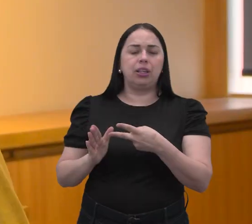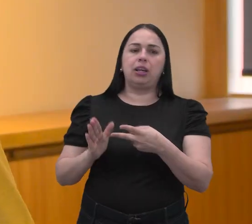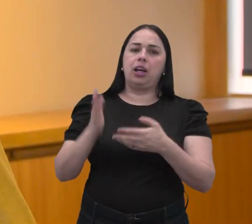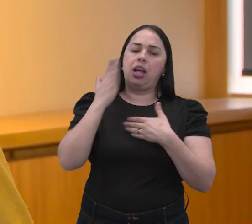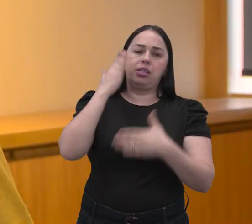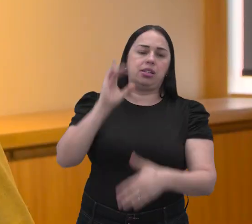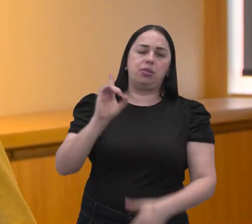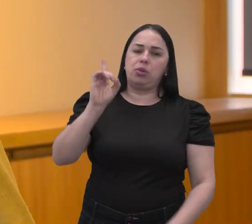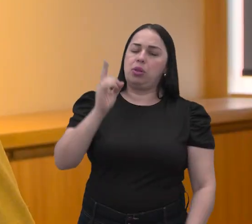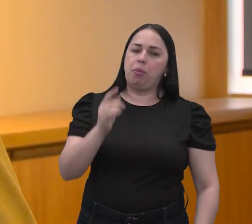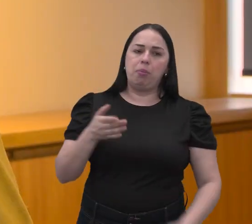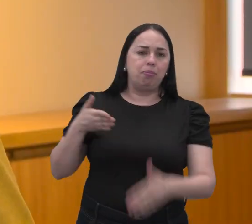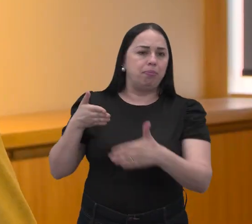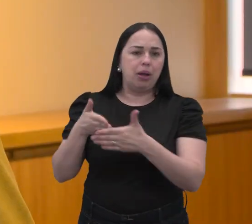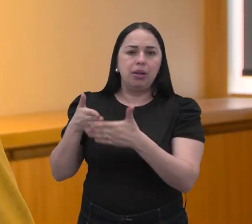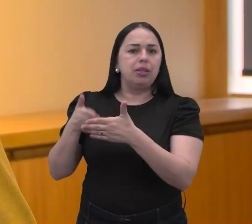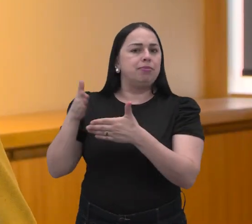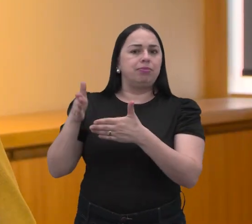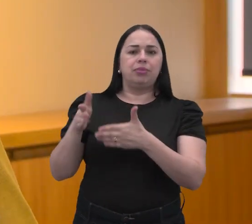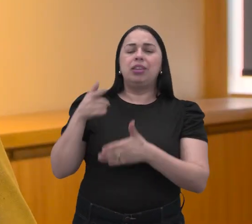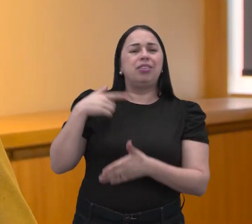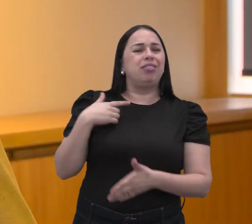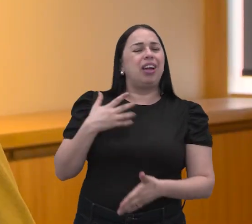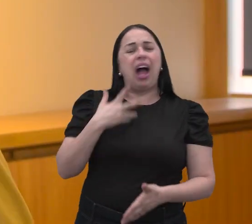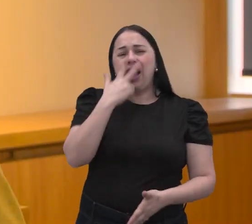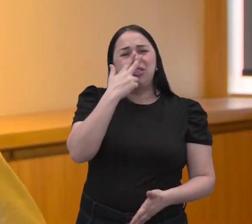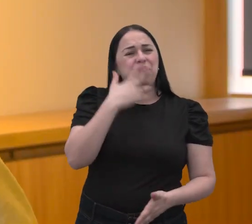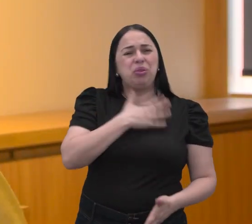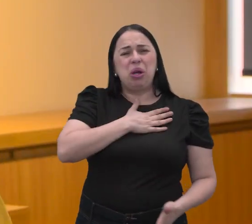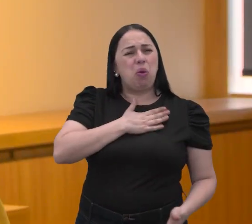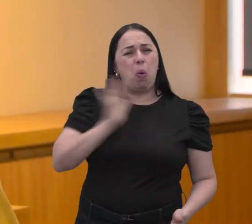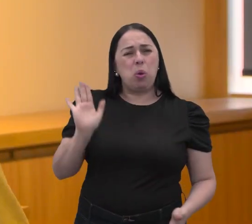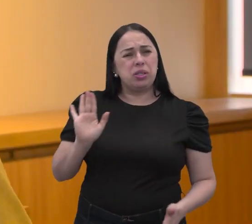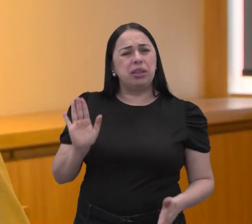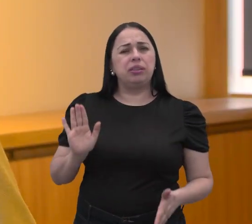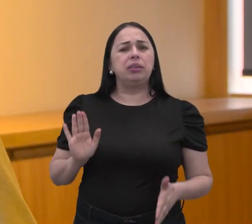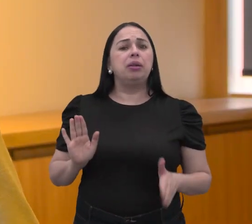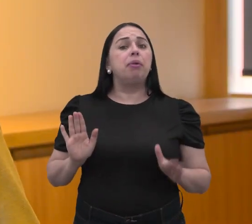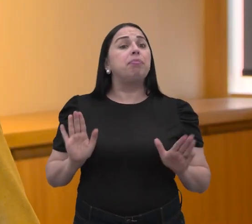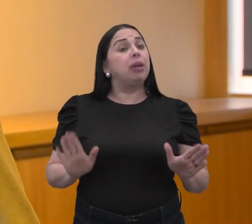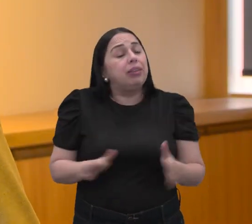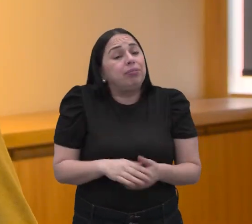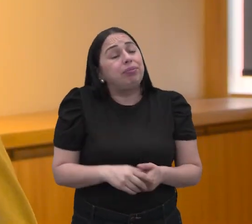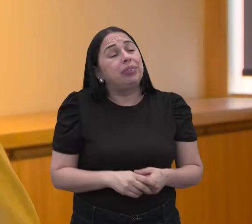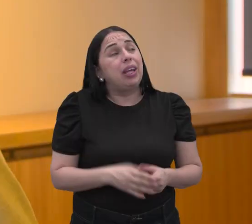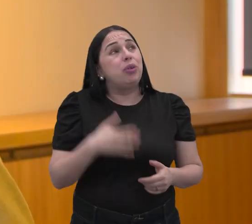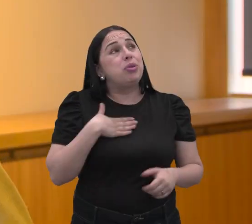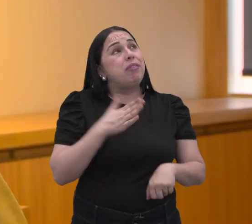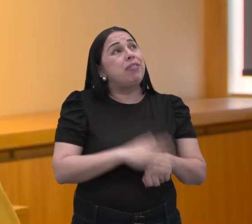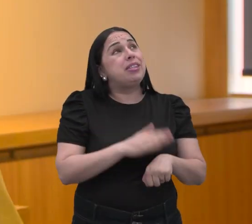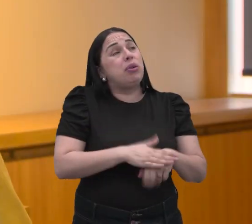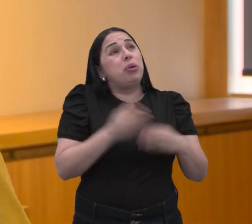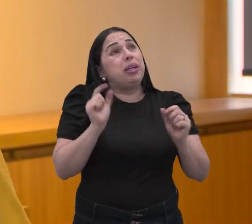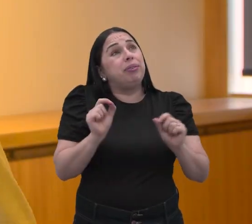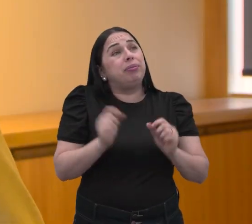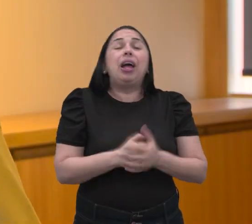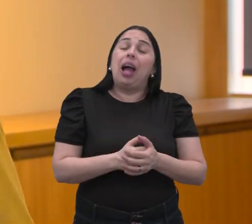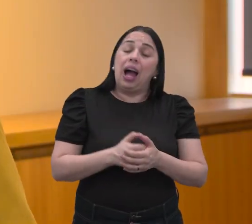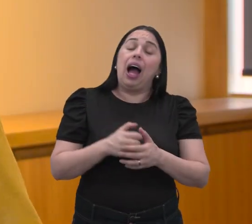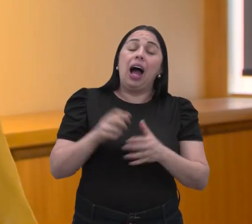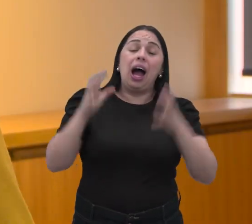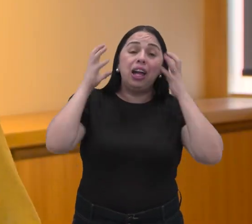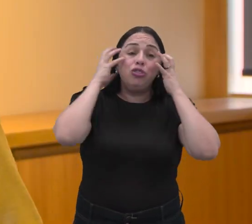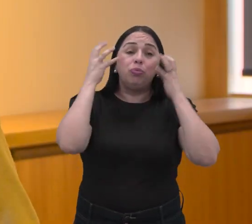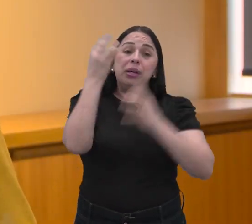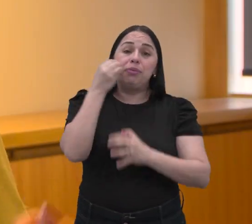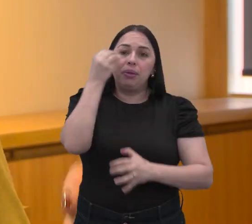e ainda bem que eu não passei, porque realmente era um ambiente que eu não me sentia assim à vontade. Falei, bom, o que eu sei fazer? Rádio.